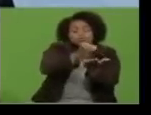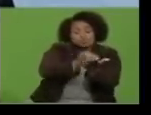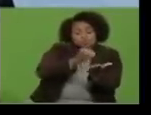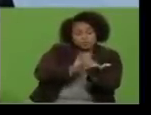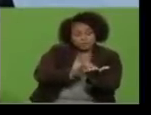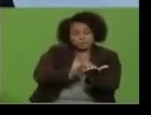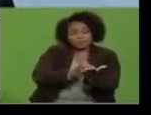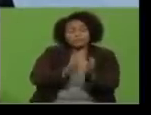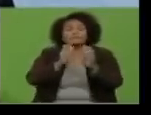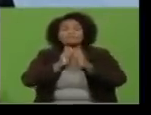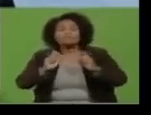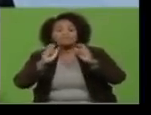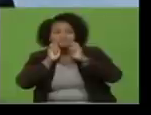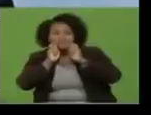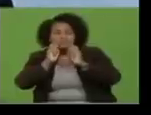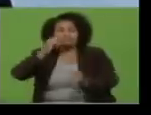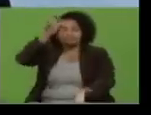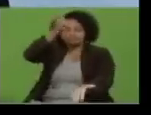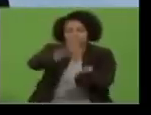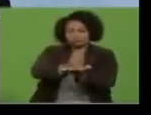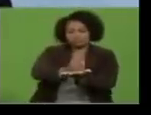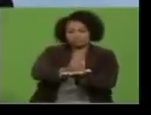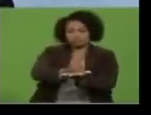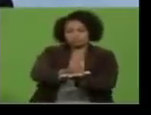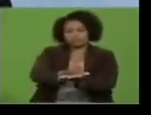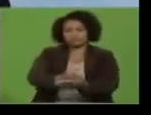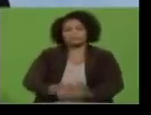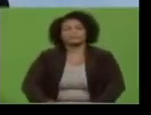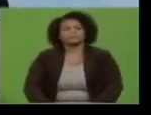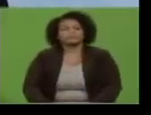República, decidi